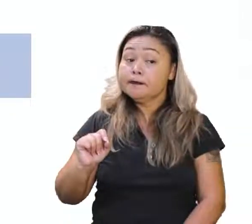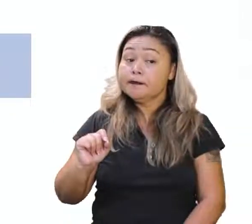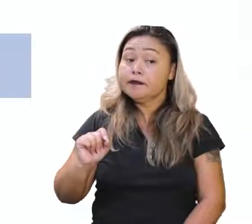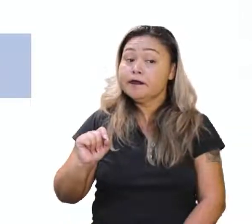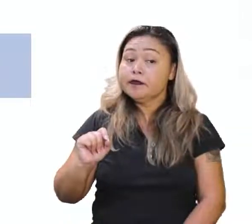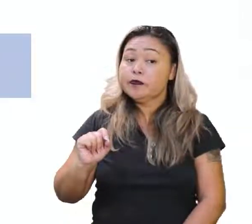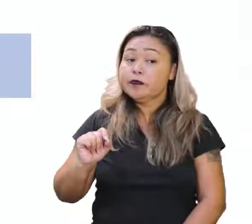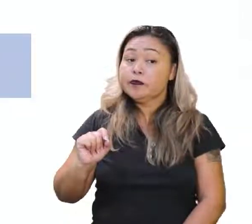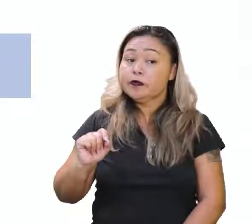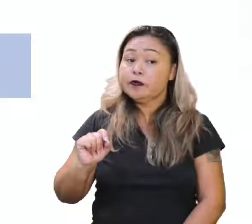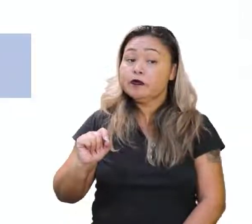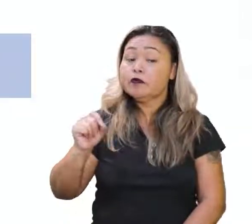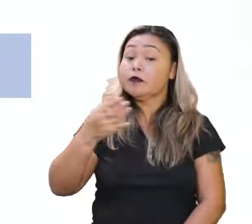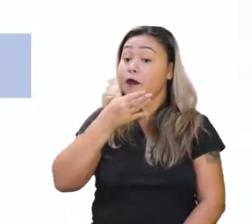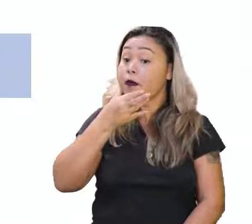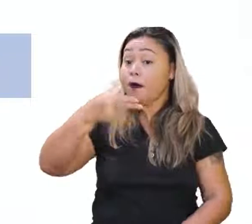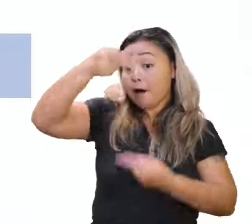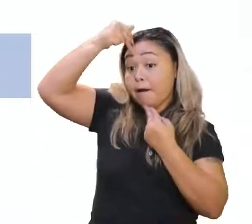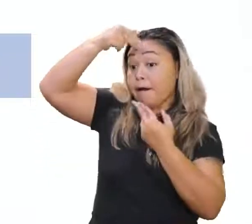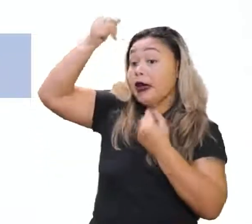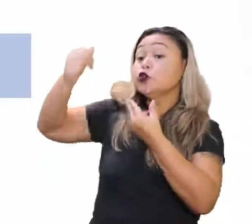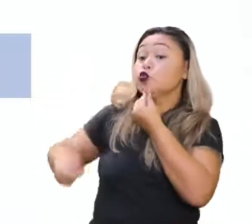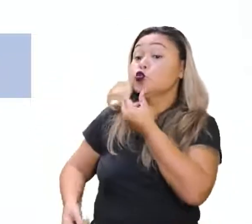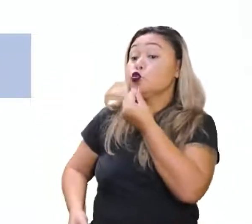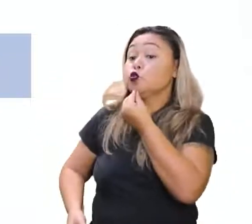sinal do macho.